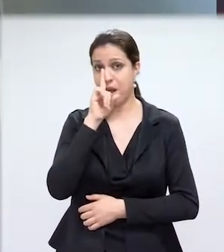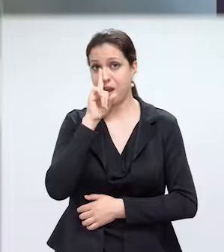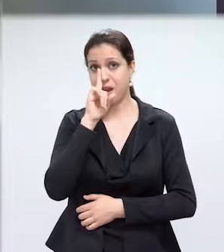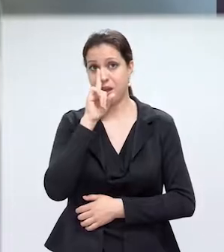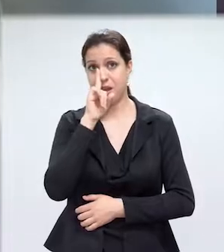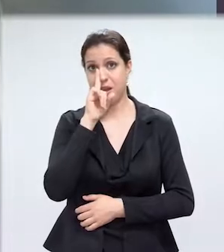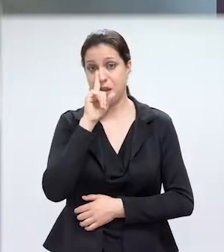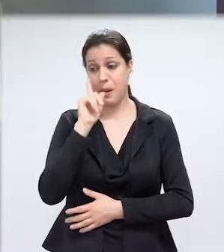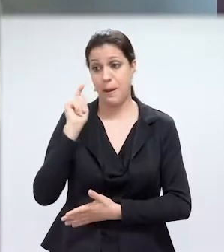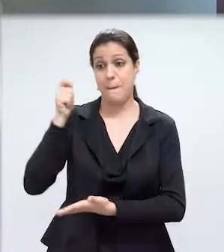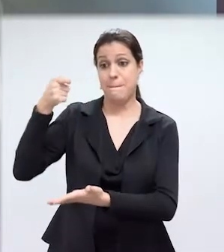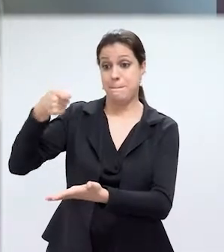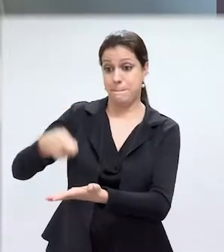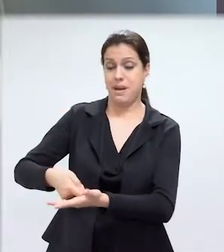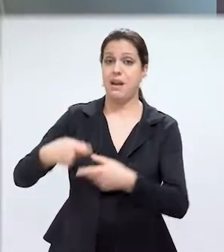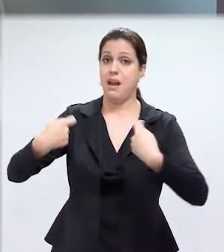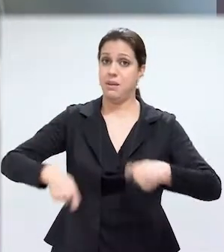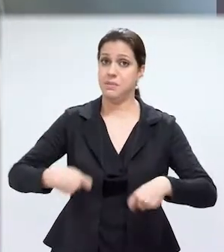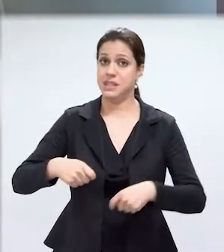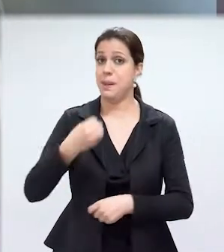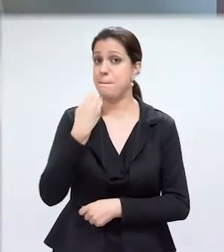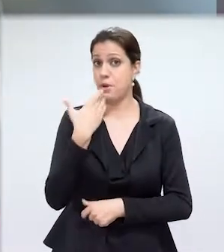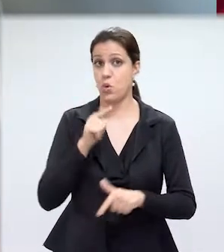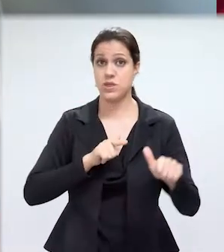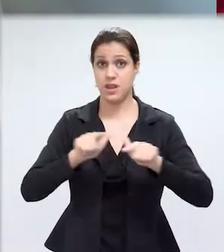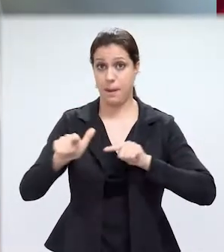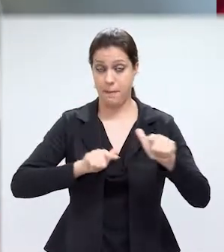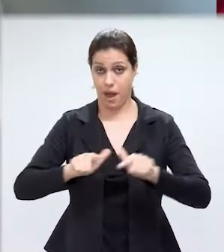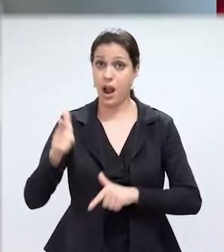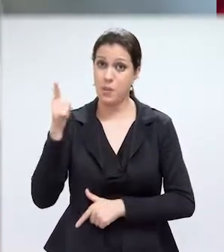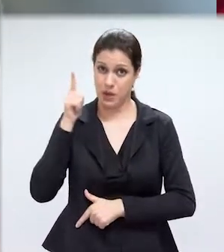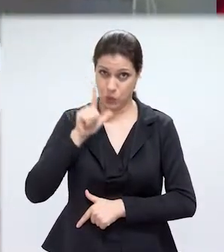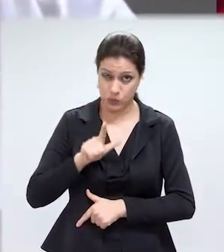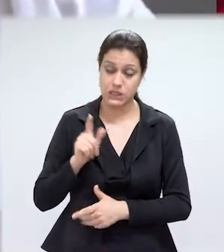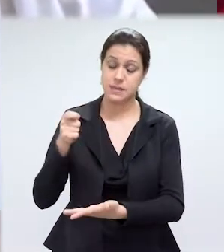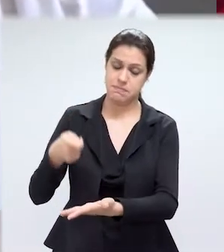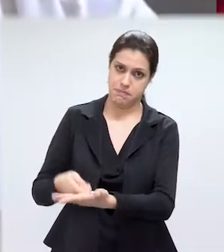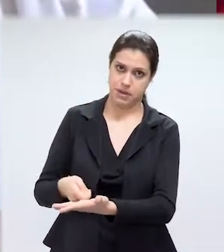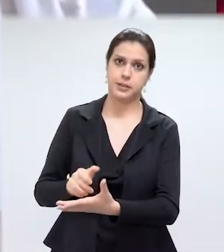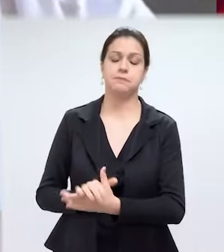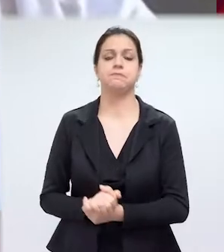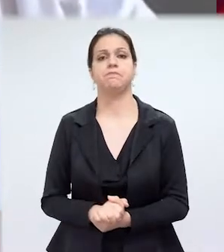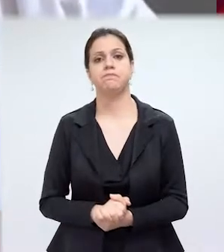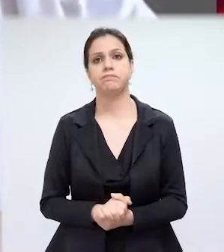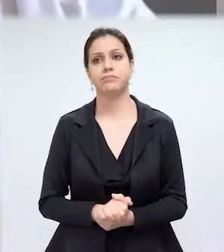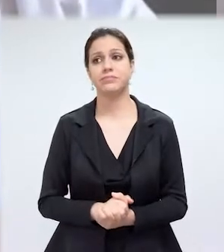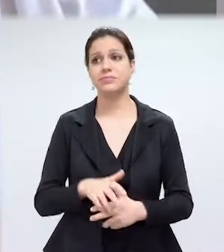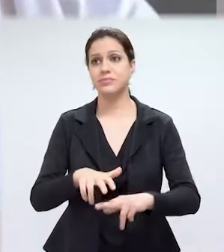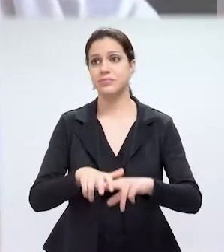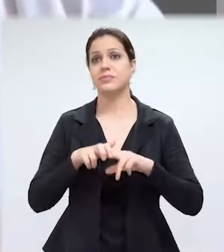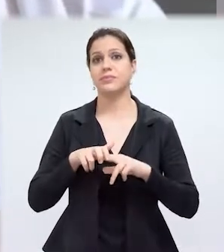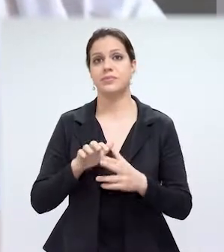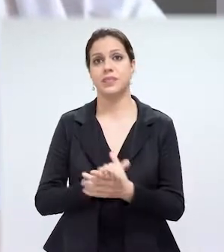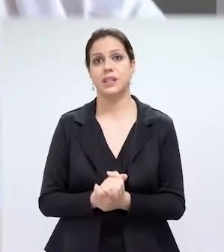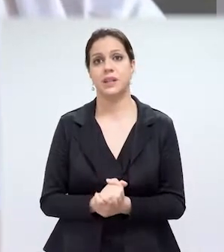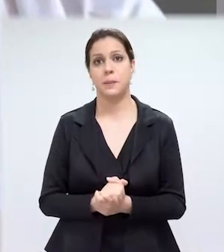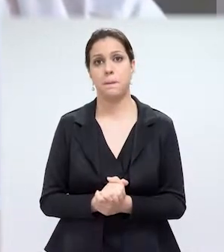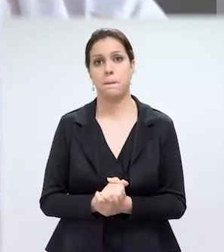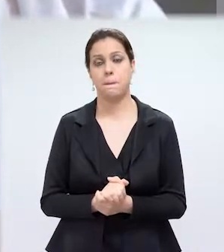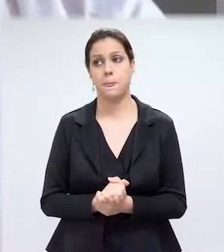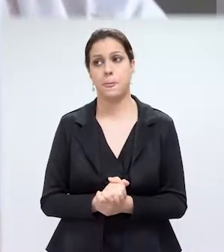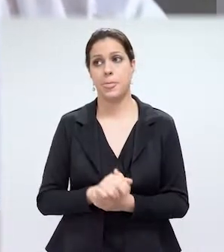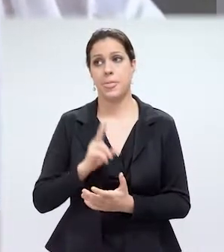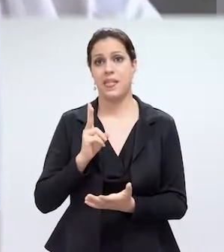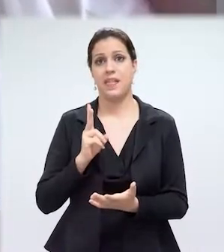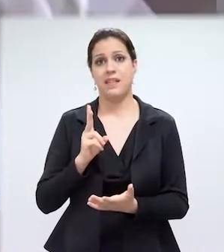que o pai e a mãe prescindem de um bom emprego e tudo mais para poderem pagar.